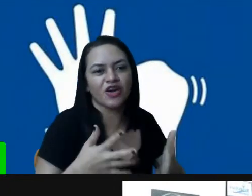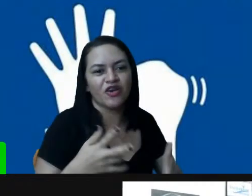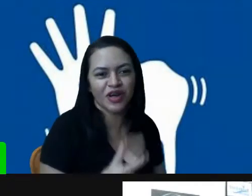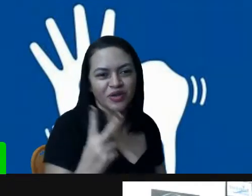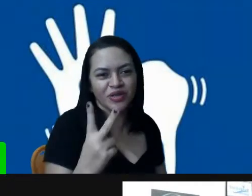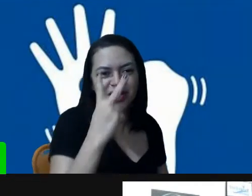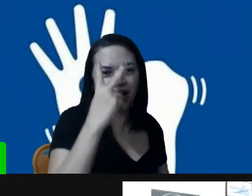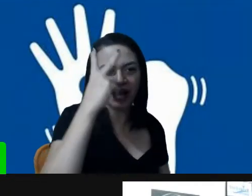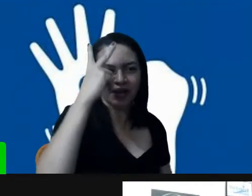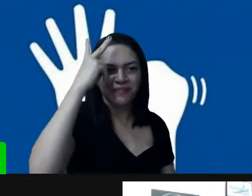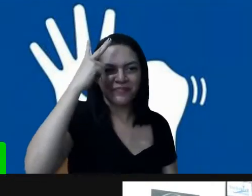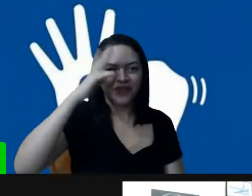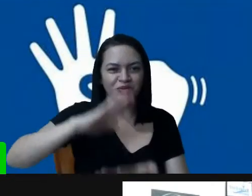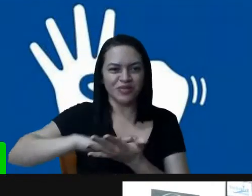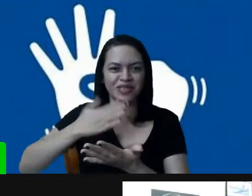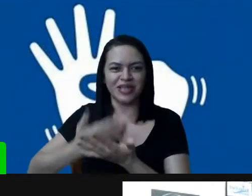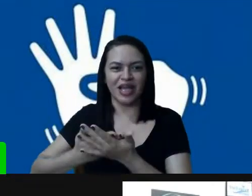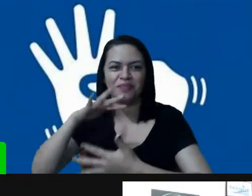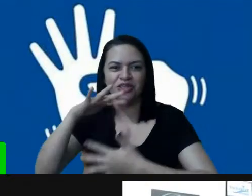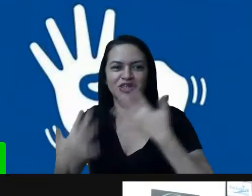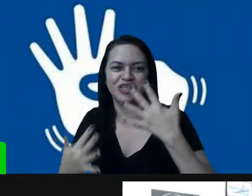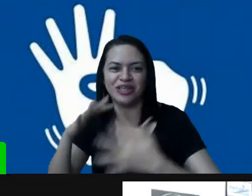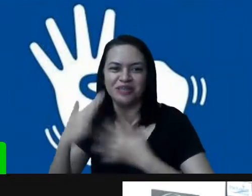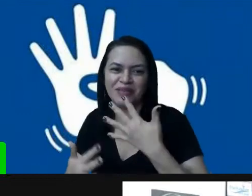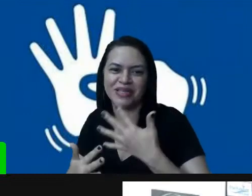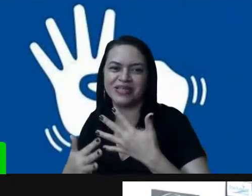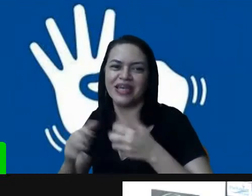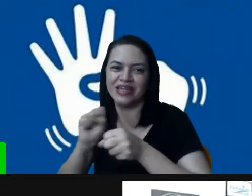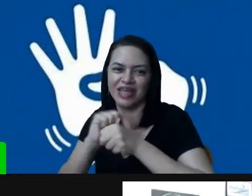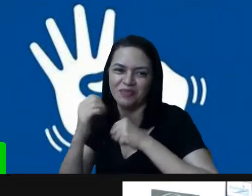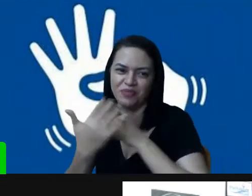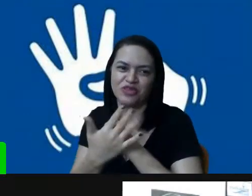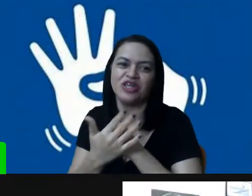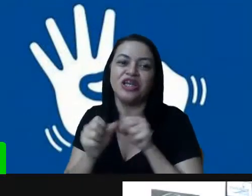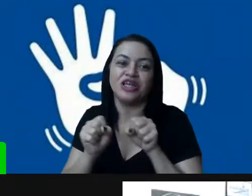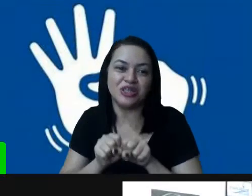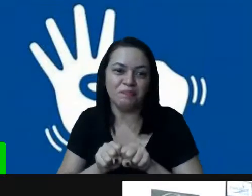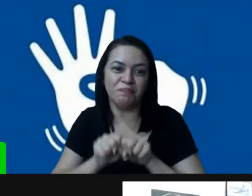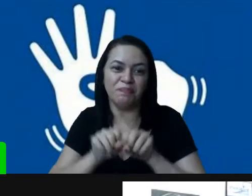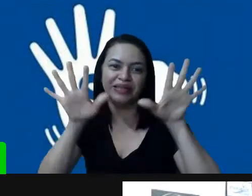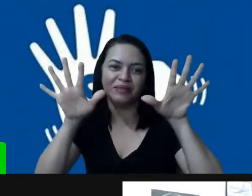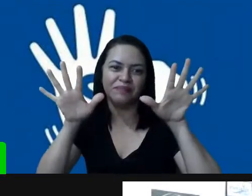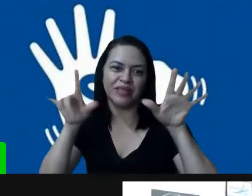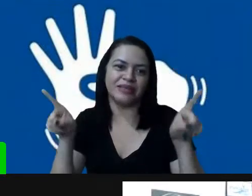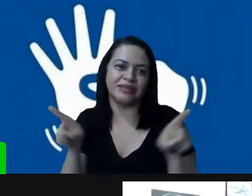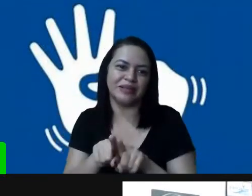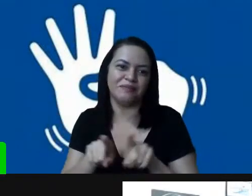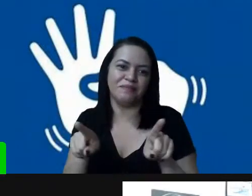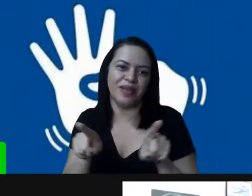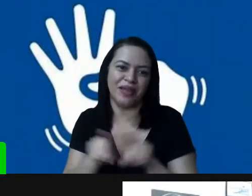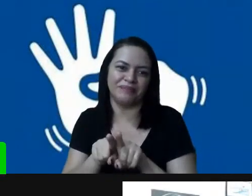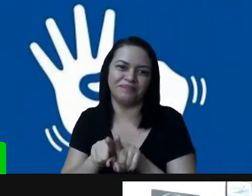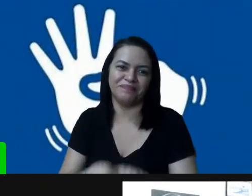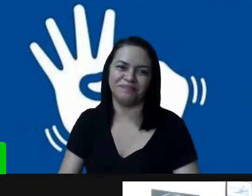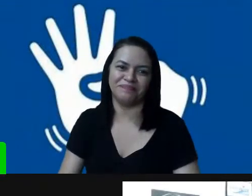Então, vamos valorizar os intérpretes de Libras em tempos de pandemia